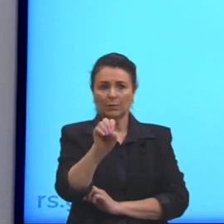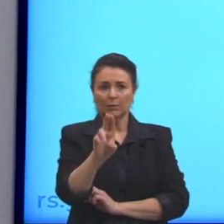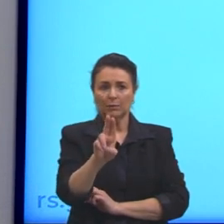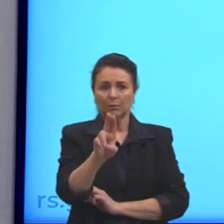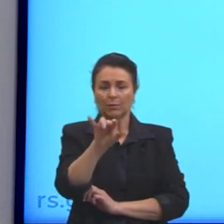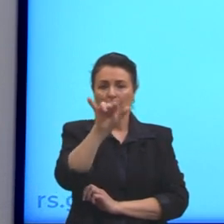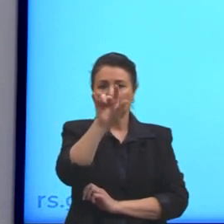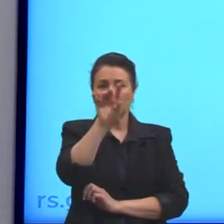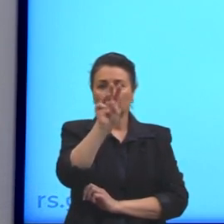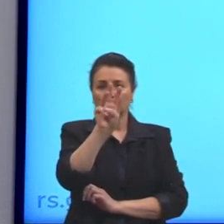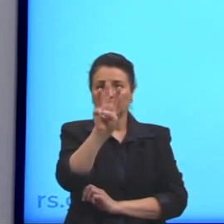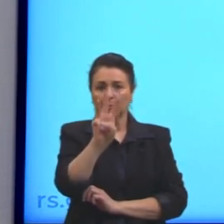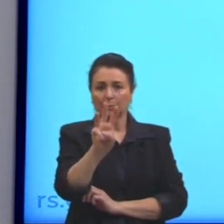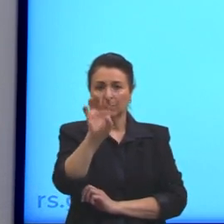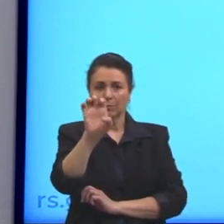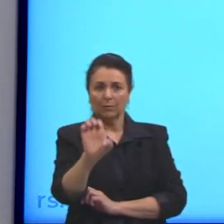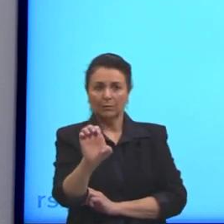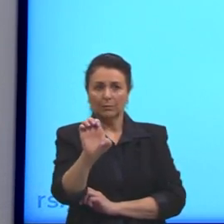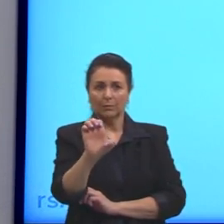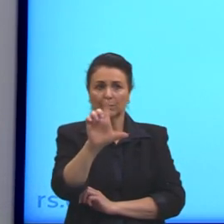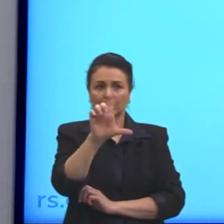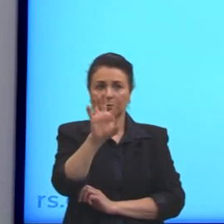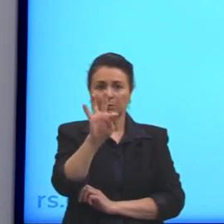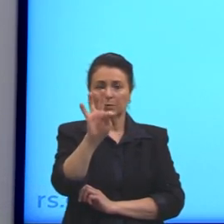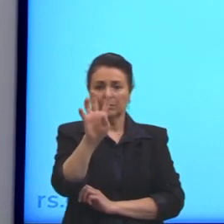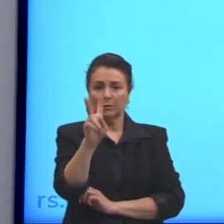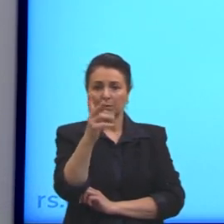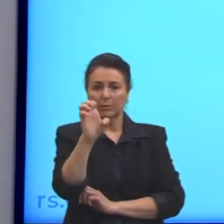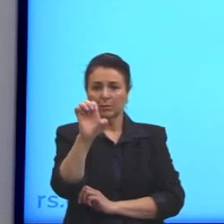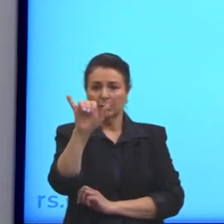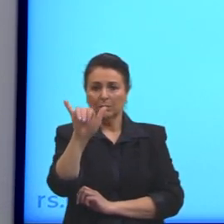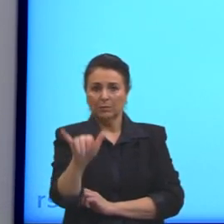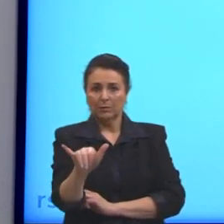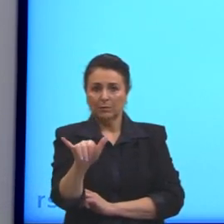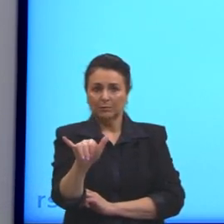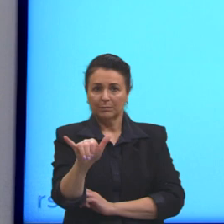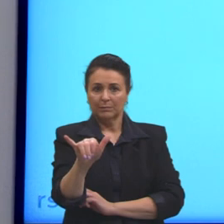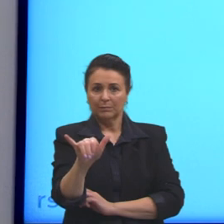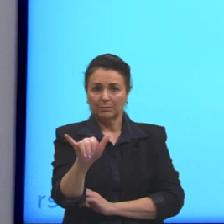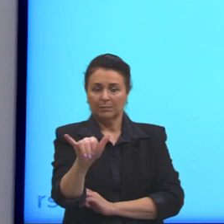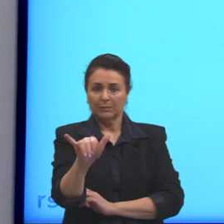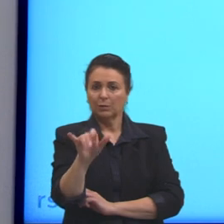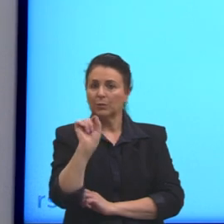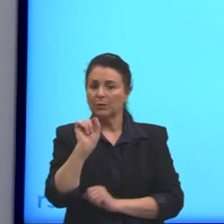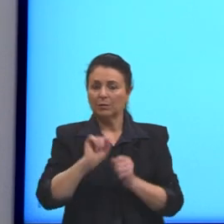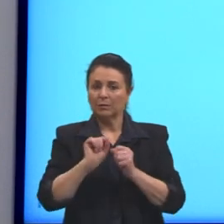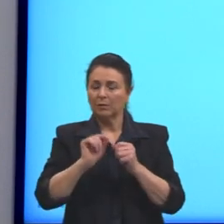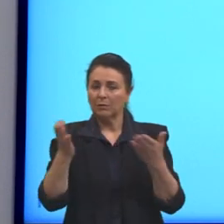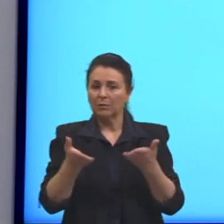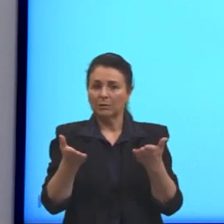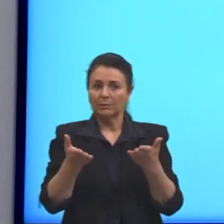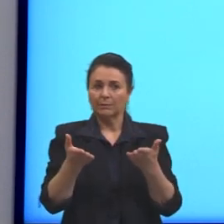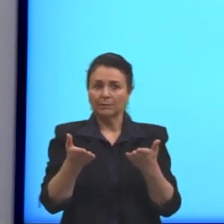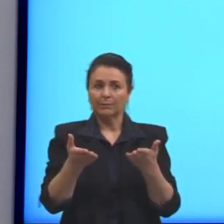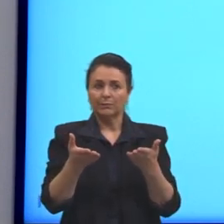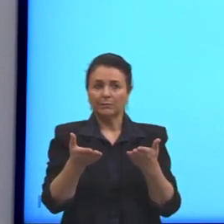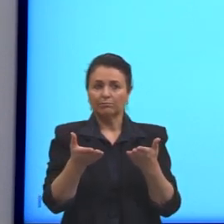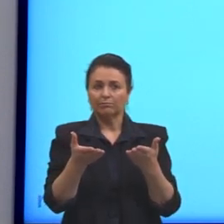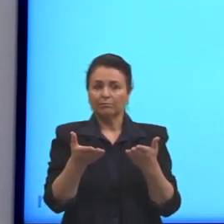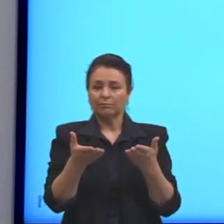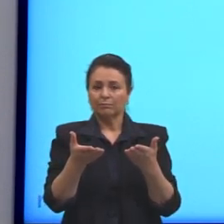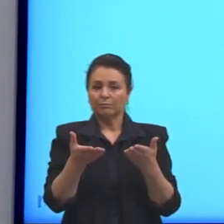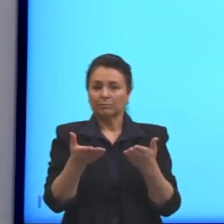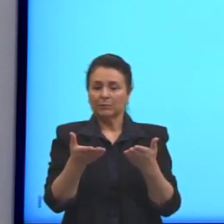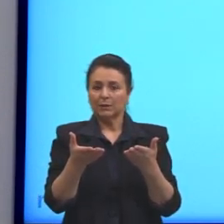você we nós um dei um eles ou elas o que é que eu faço eu não luto